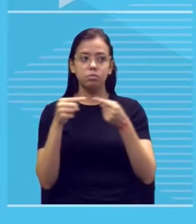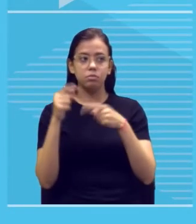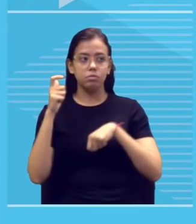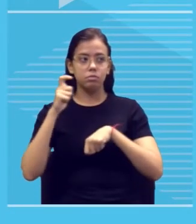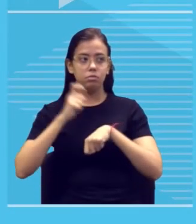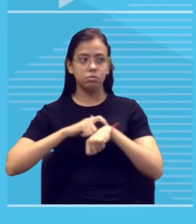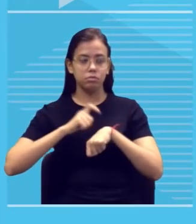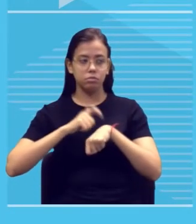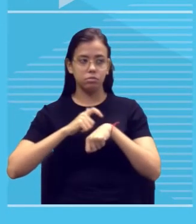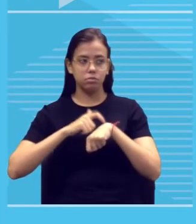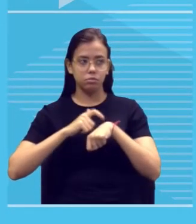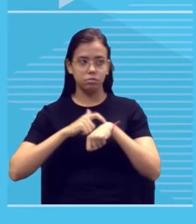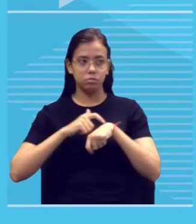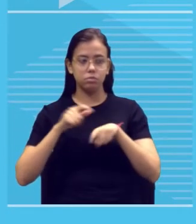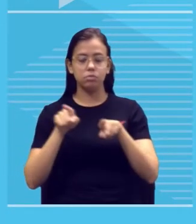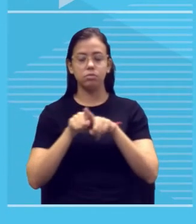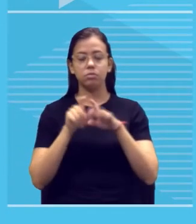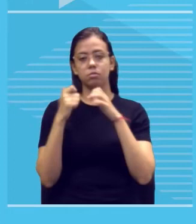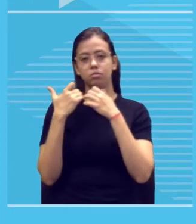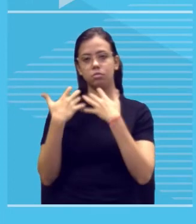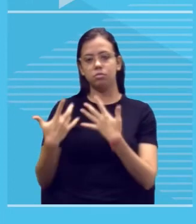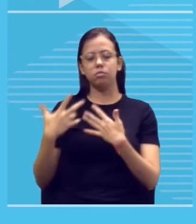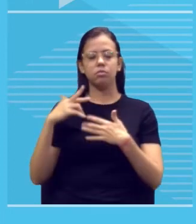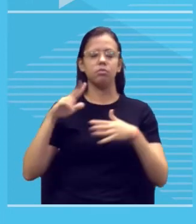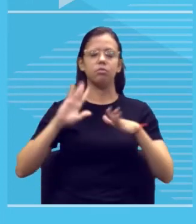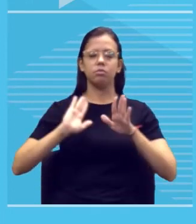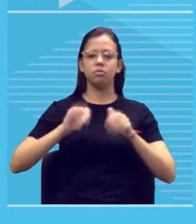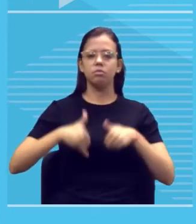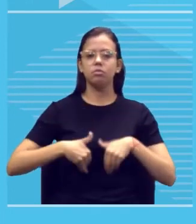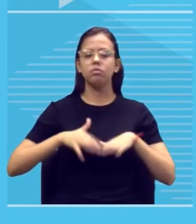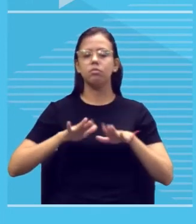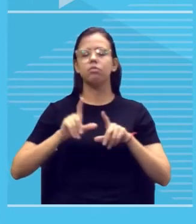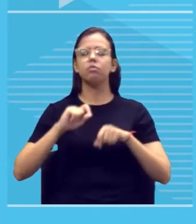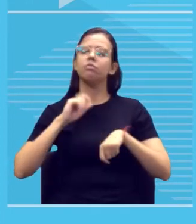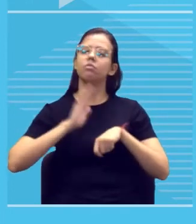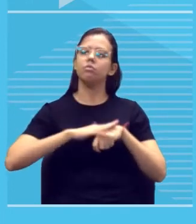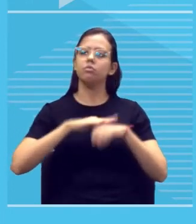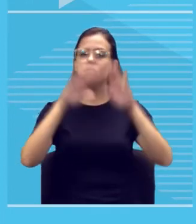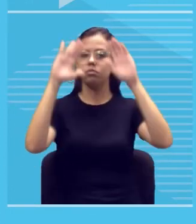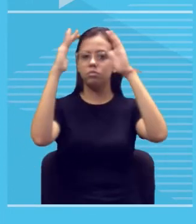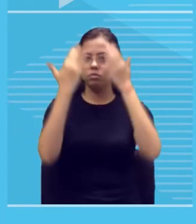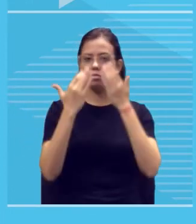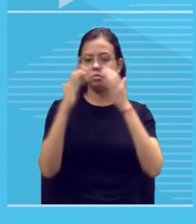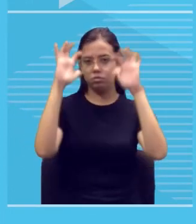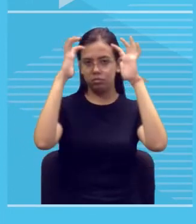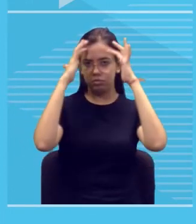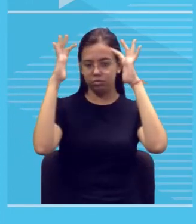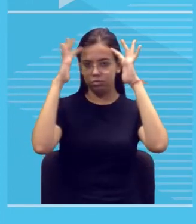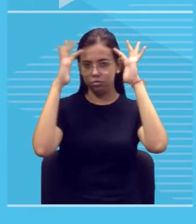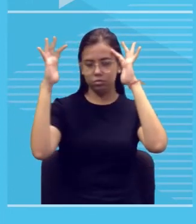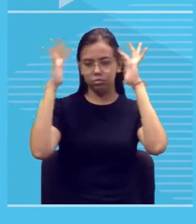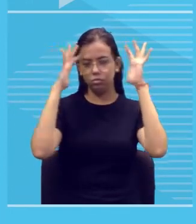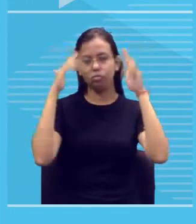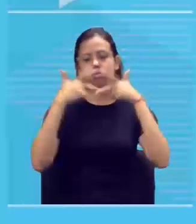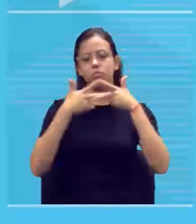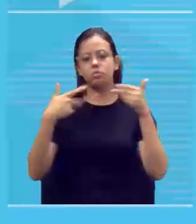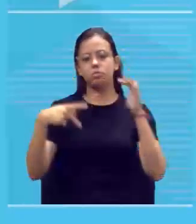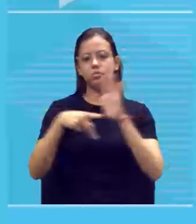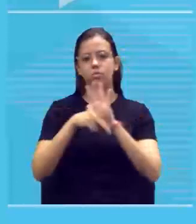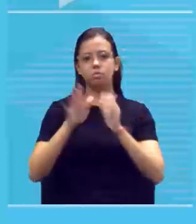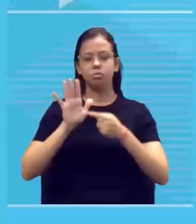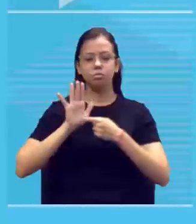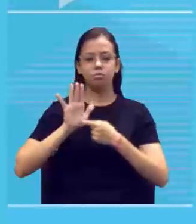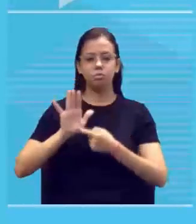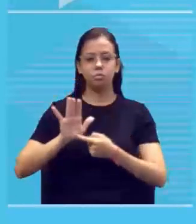ficava passivo mas sim agindo analisando refletindo nas situações propostas em cena para construir isso